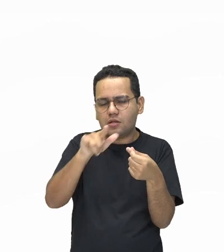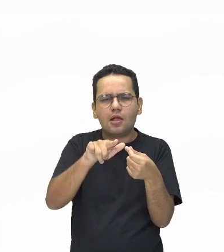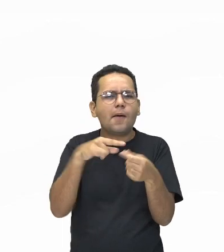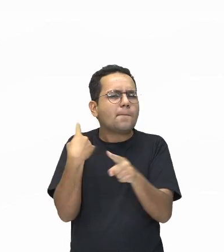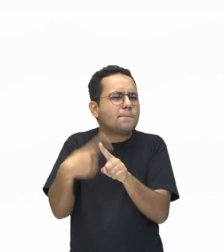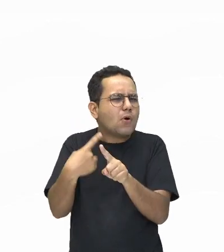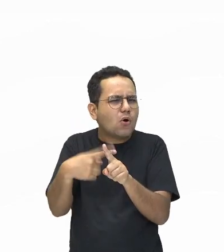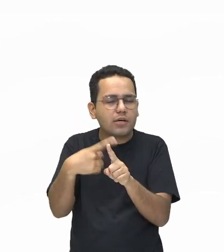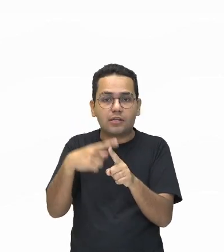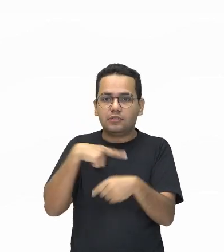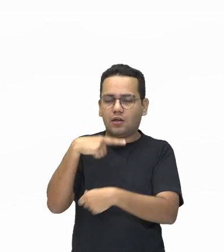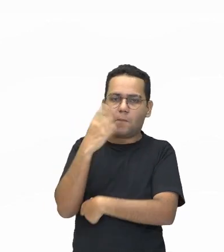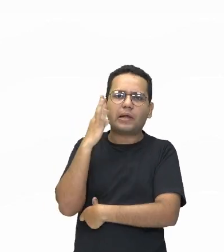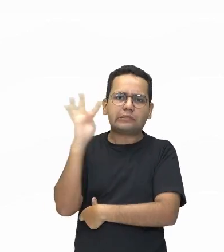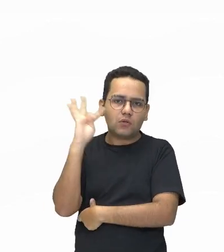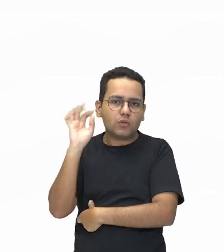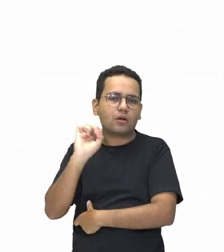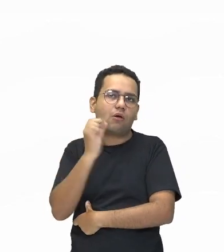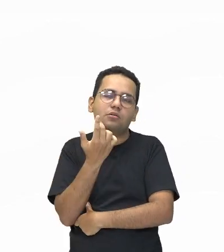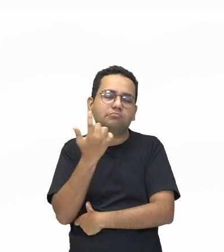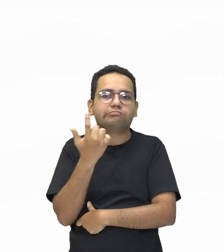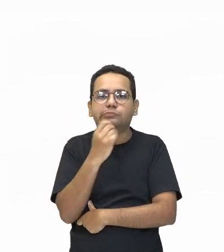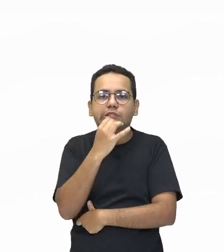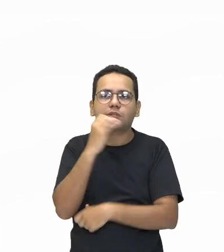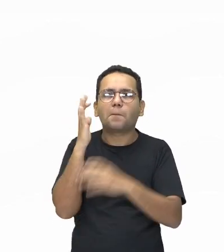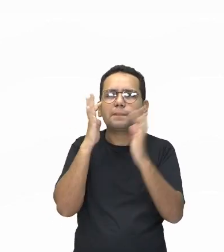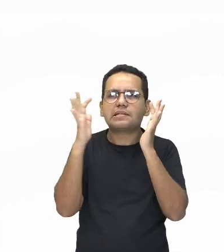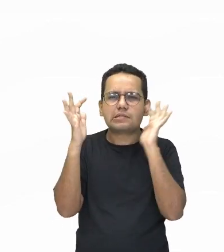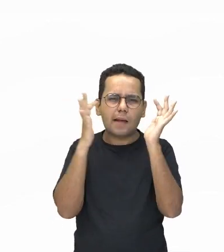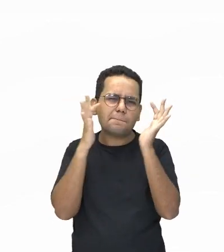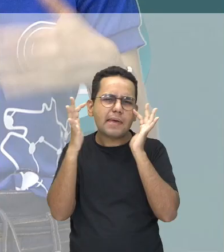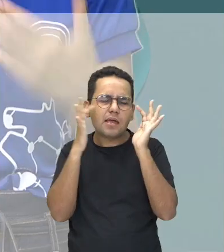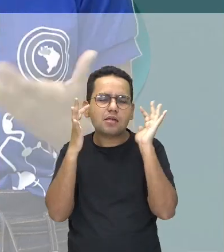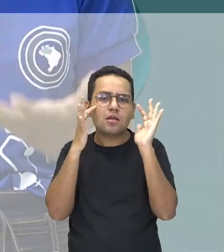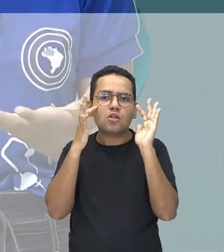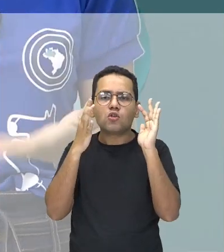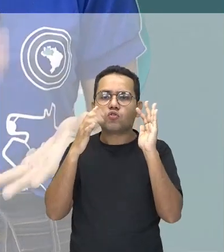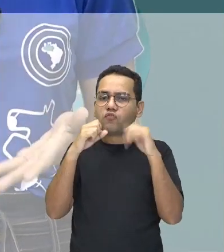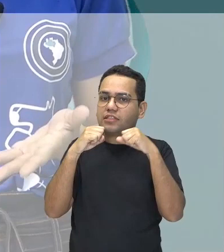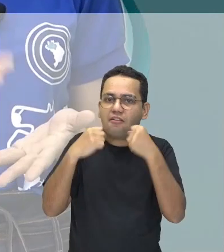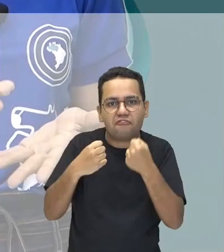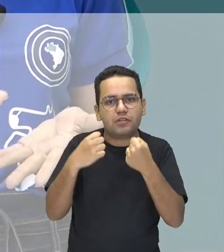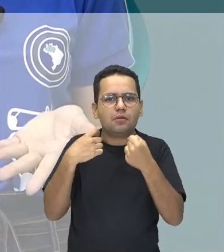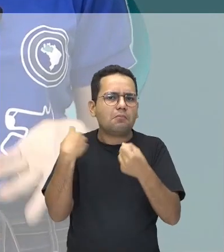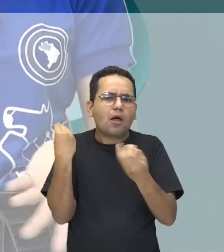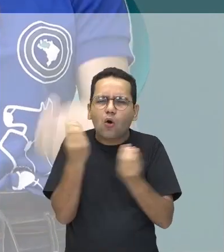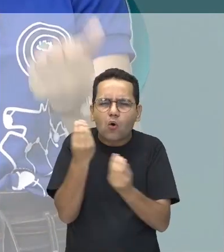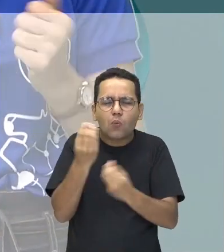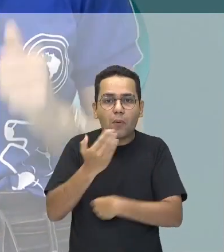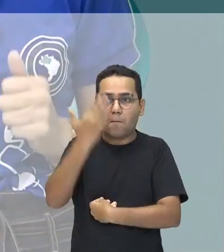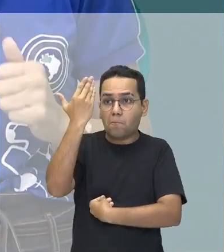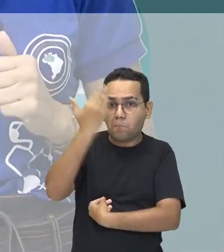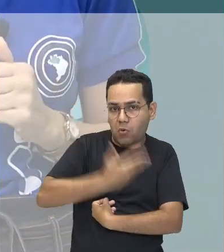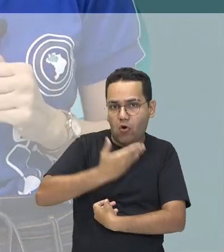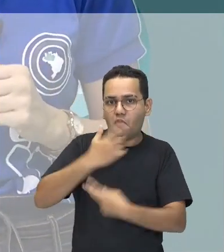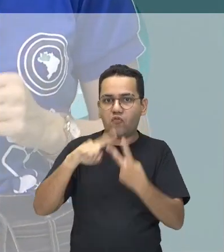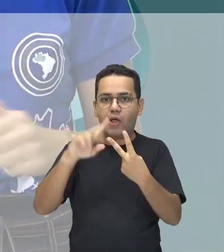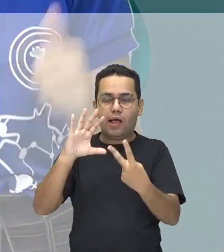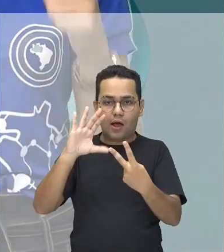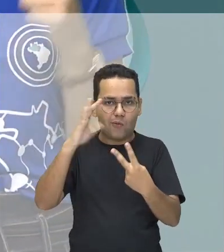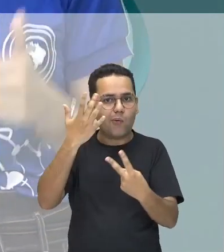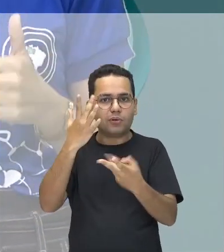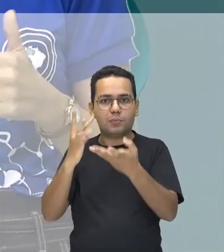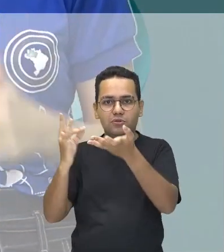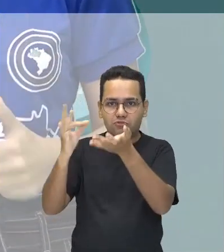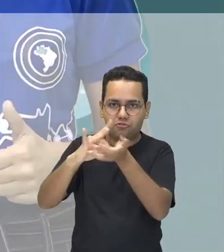defender a minha ideia, a partir do quê? De provas, de comprovações, justamente para convencer você a respeito do que eu